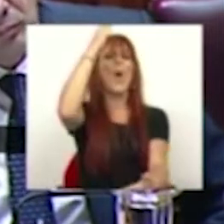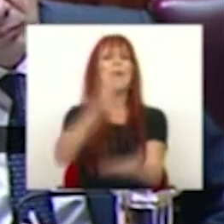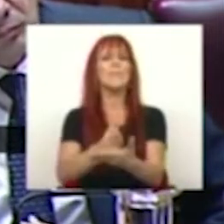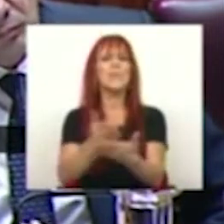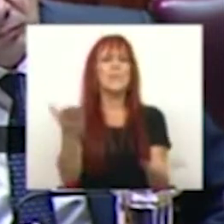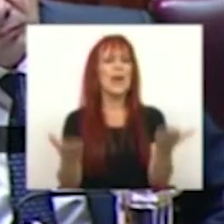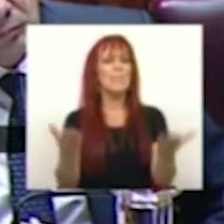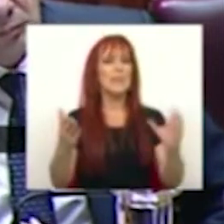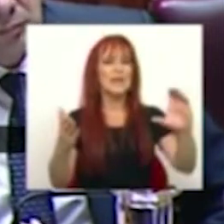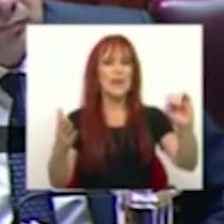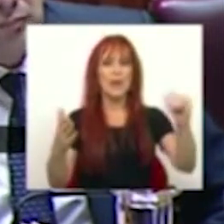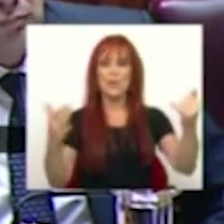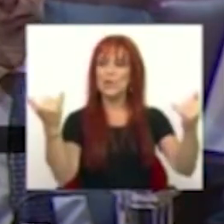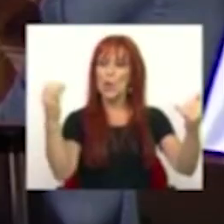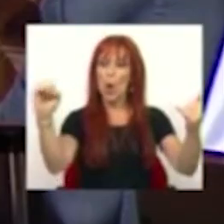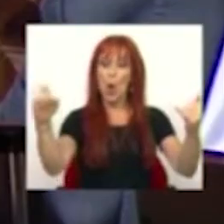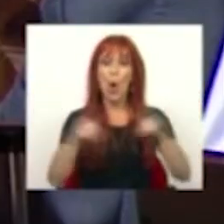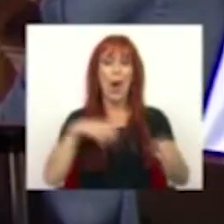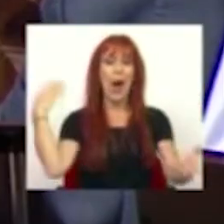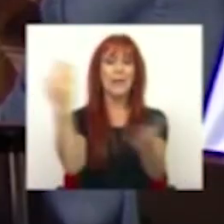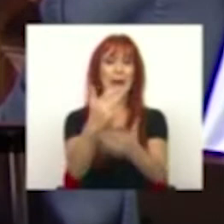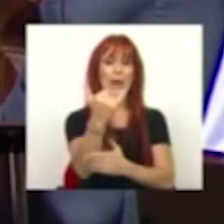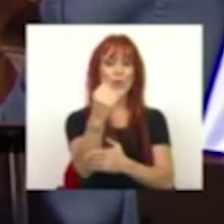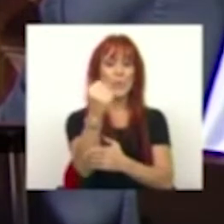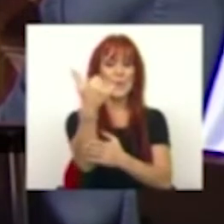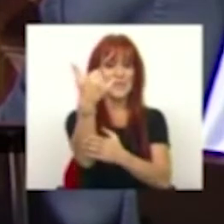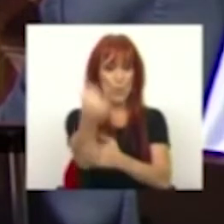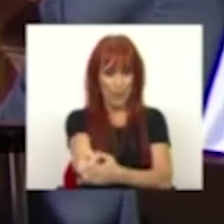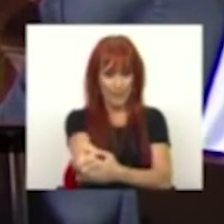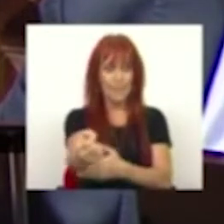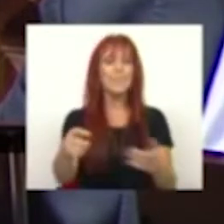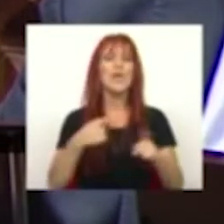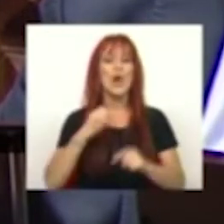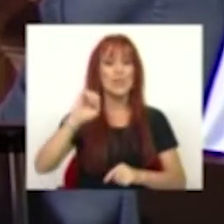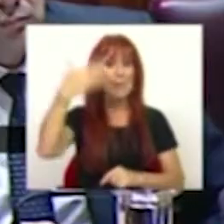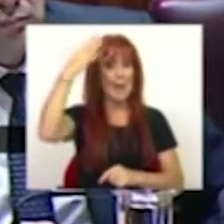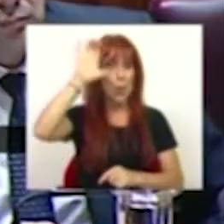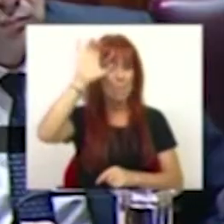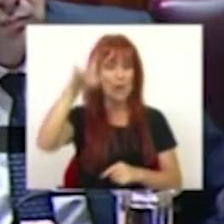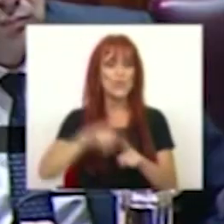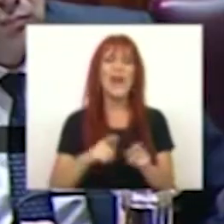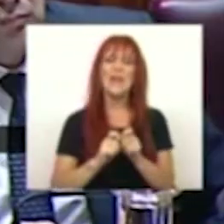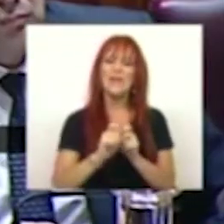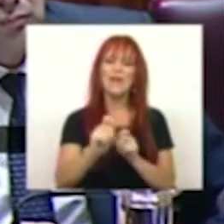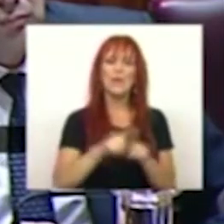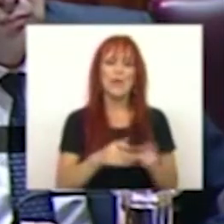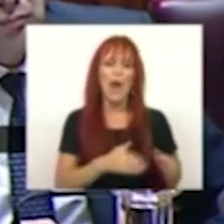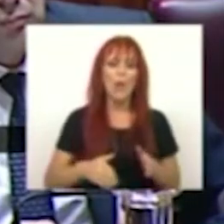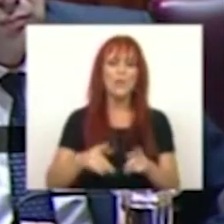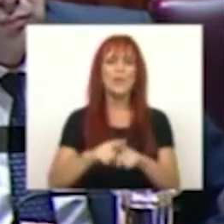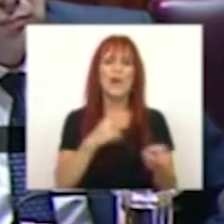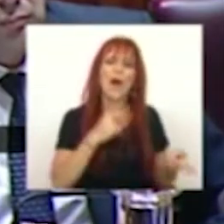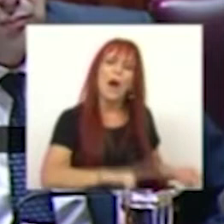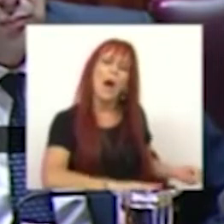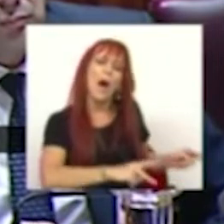carbónica até 2050. E fomos também o primeiro país a definir um roteiro para a